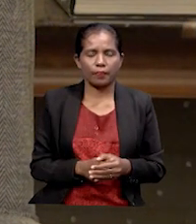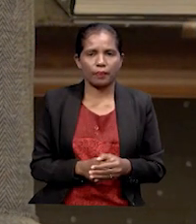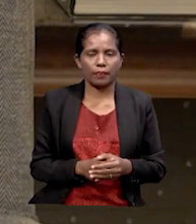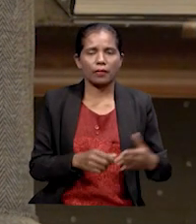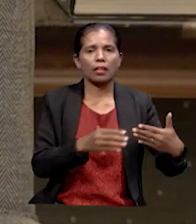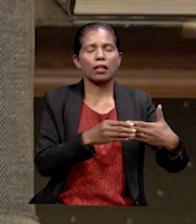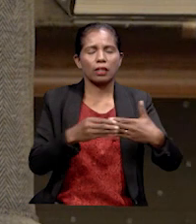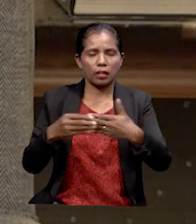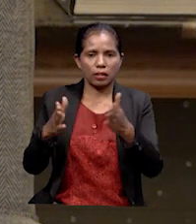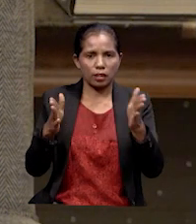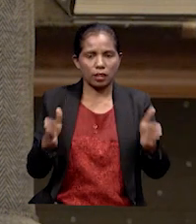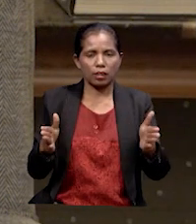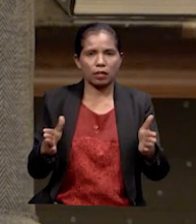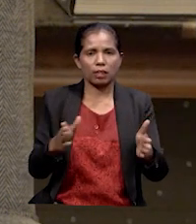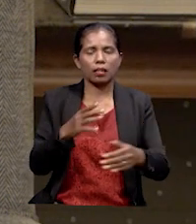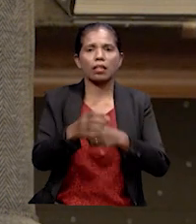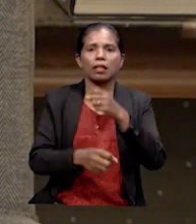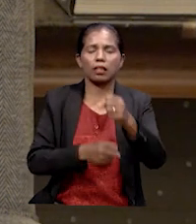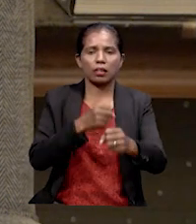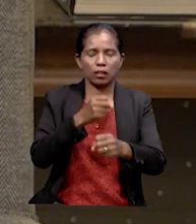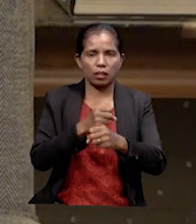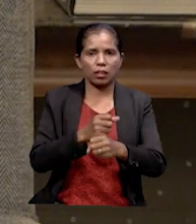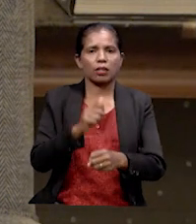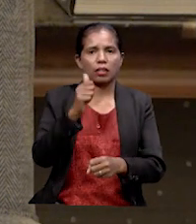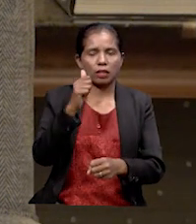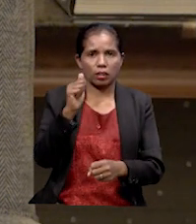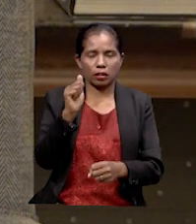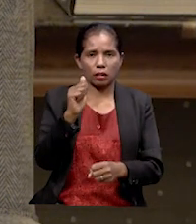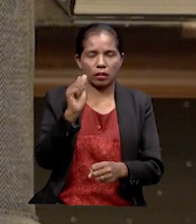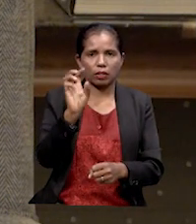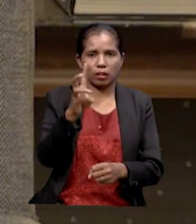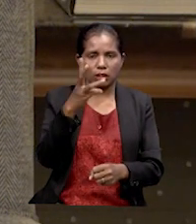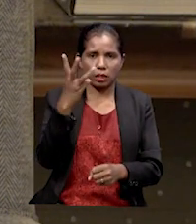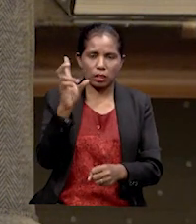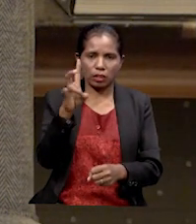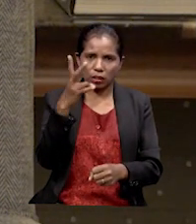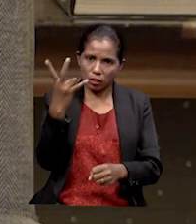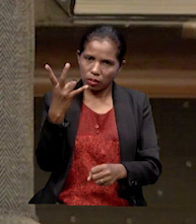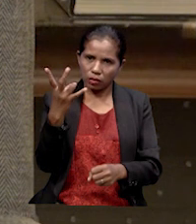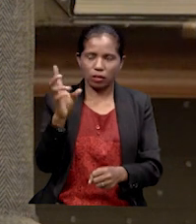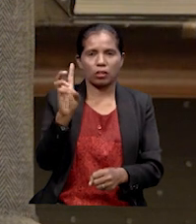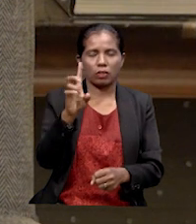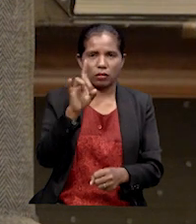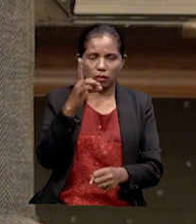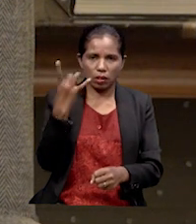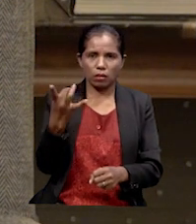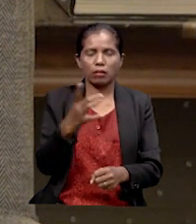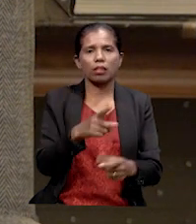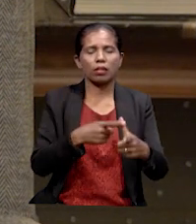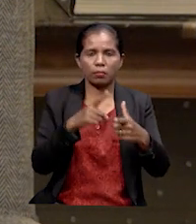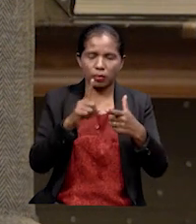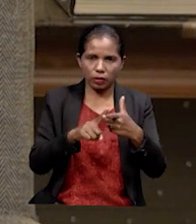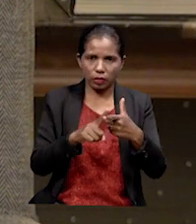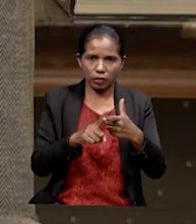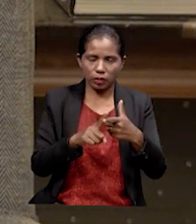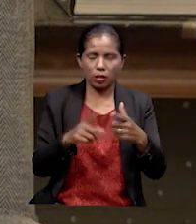lidera a luta, tira Sanulo Recinhito, Recinhualo, depois preso,